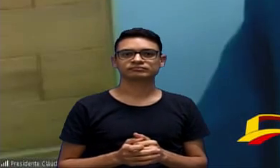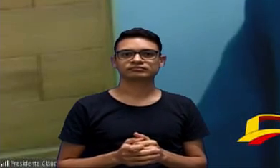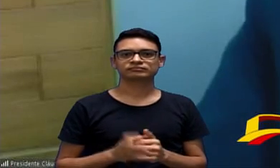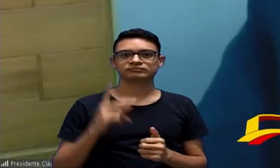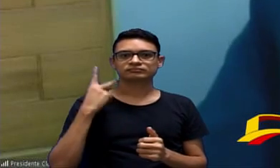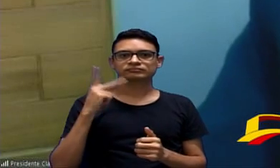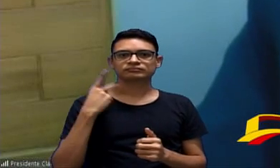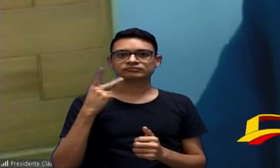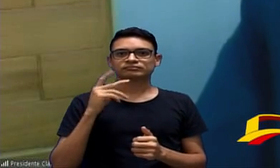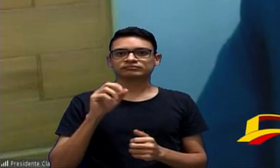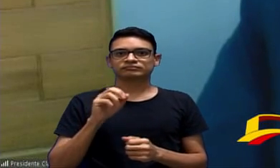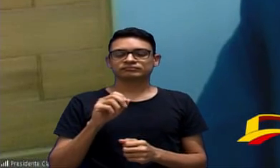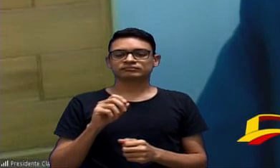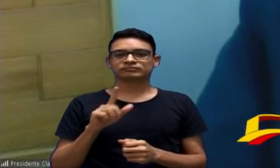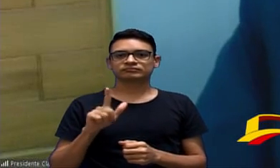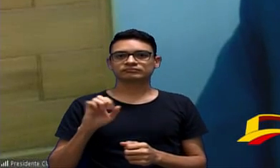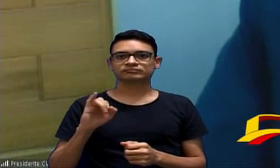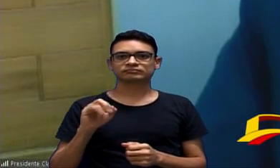Vereador Luiz Santos.